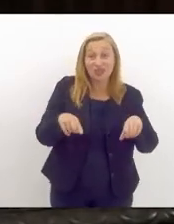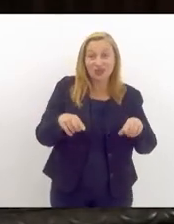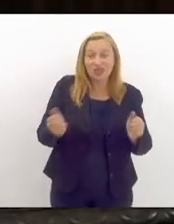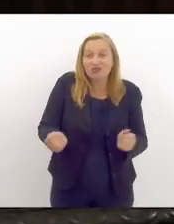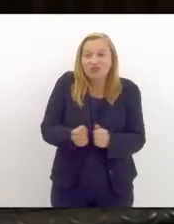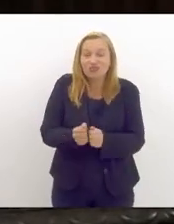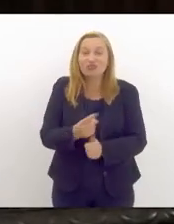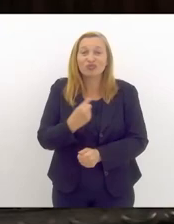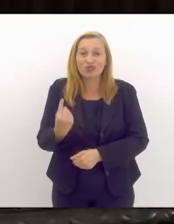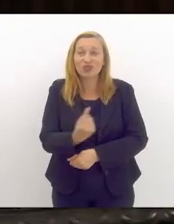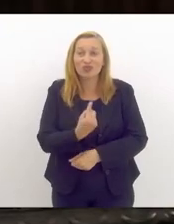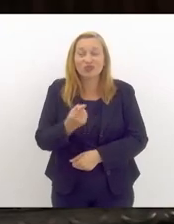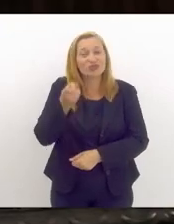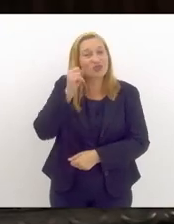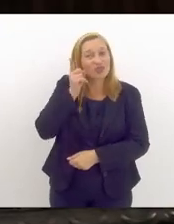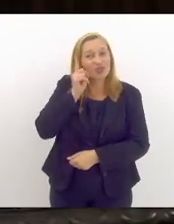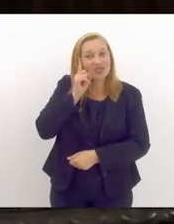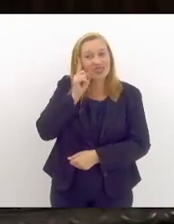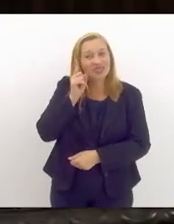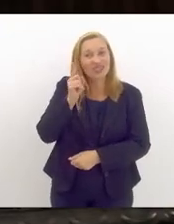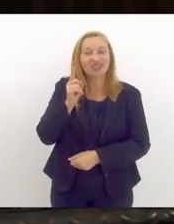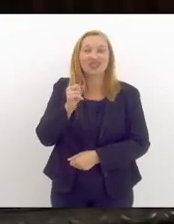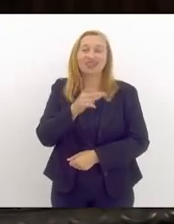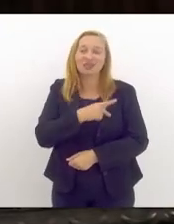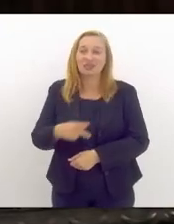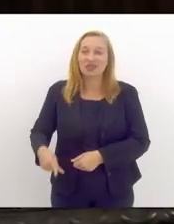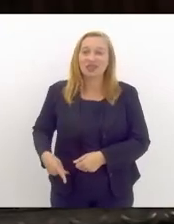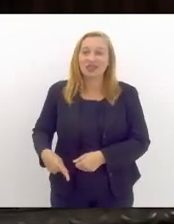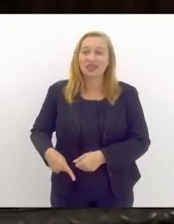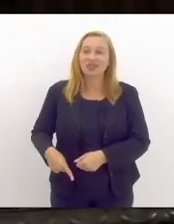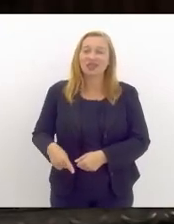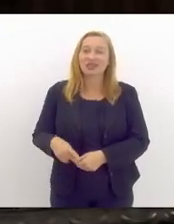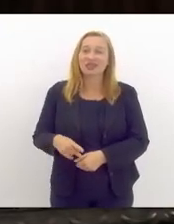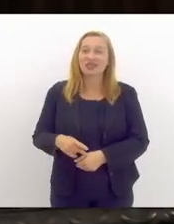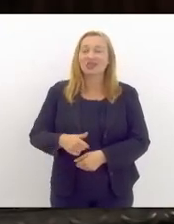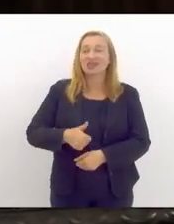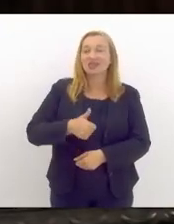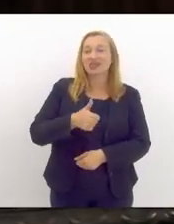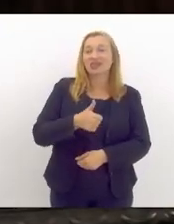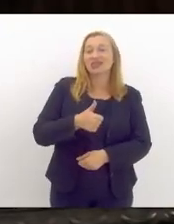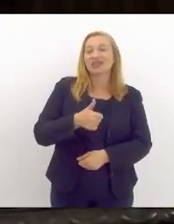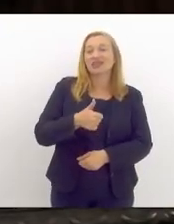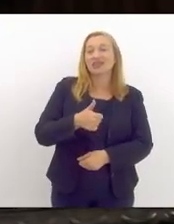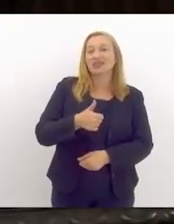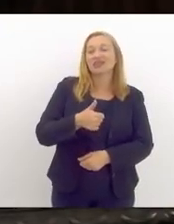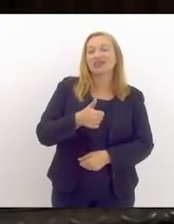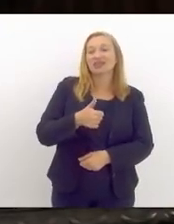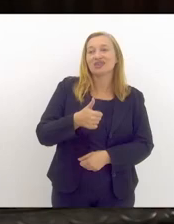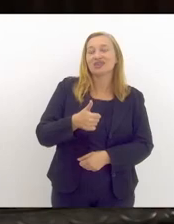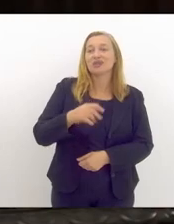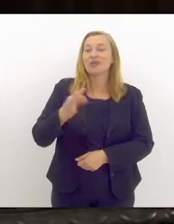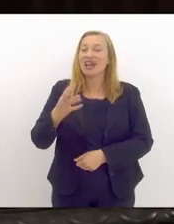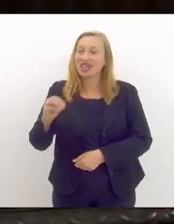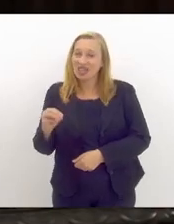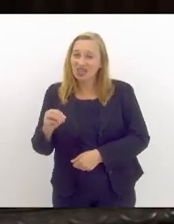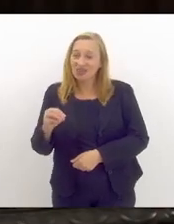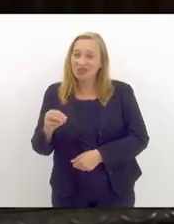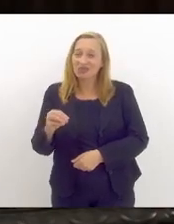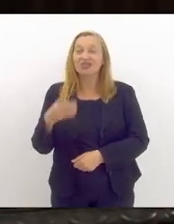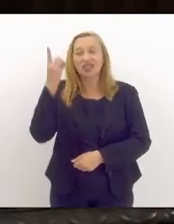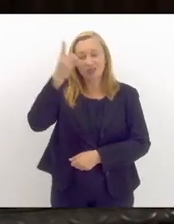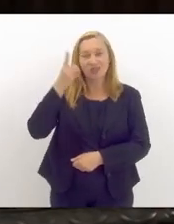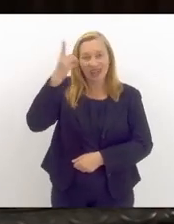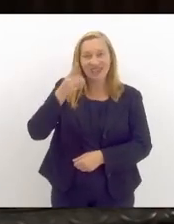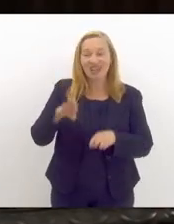conosco no dia a dia na presidência, ao nosso 71º deputado, Marquinho, da mesa,